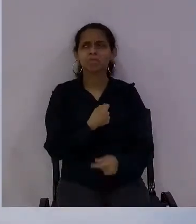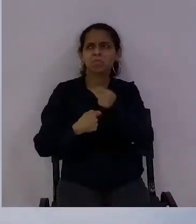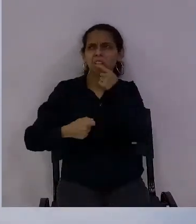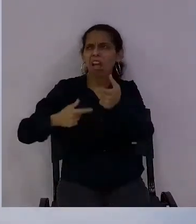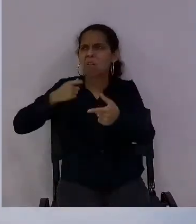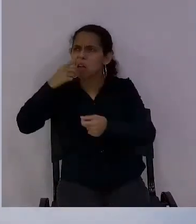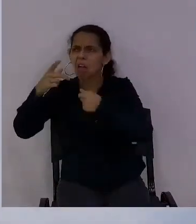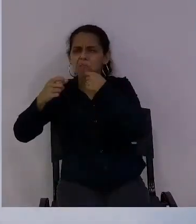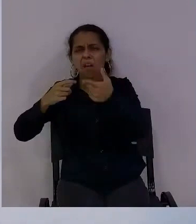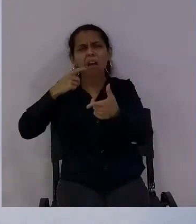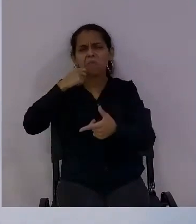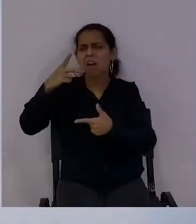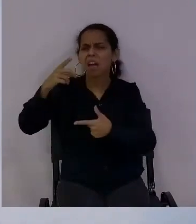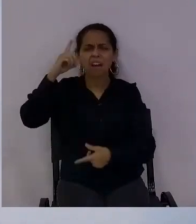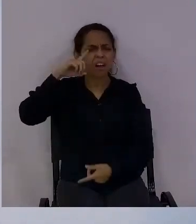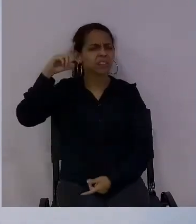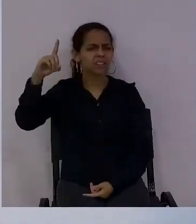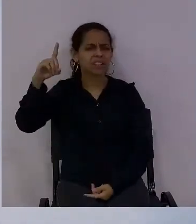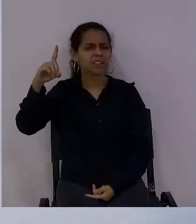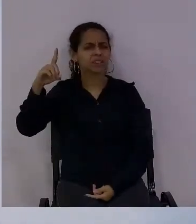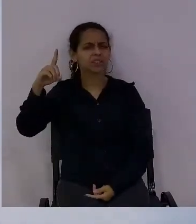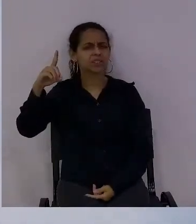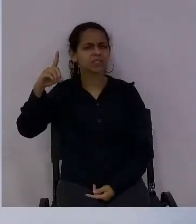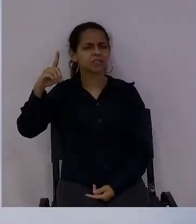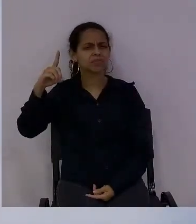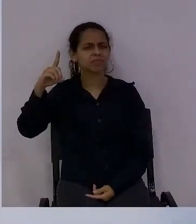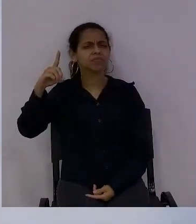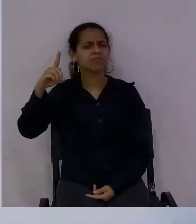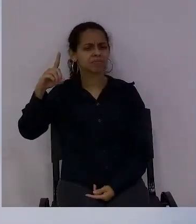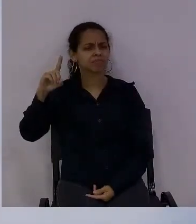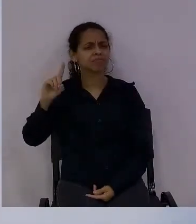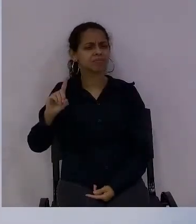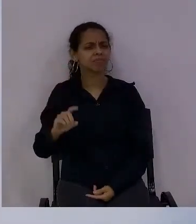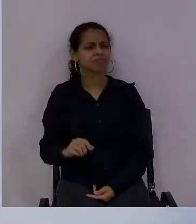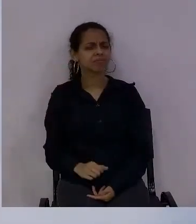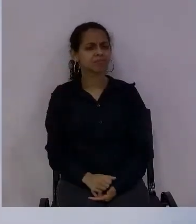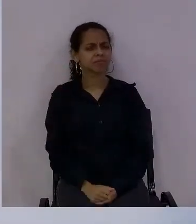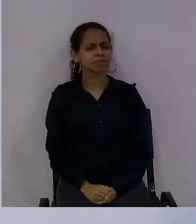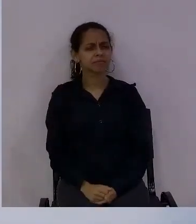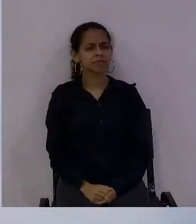ofendemos a Deus, banalizamos a graça.